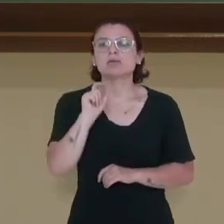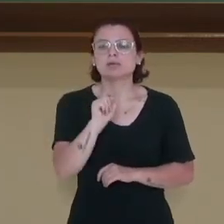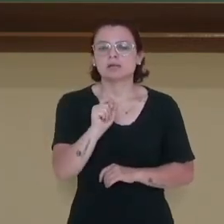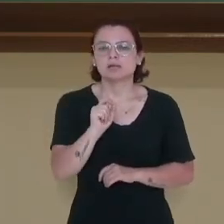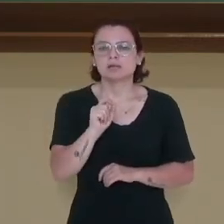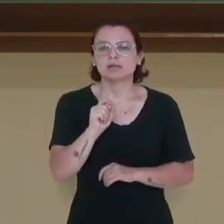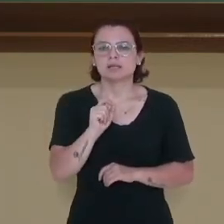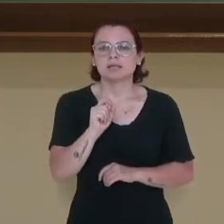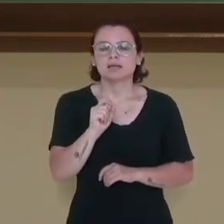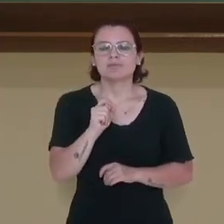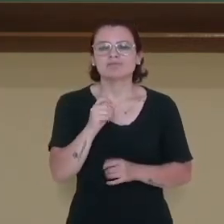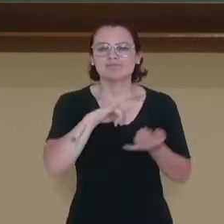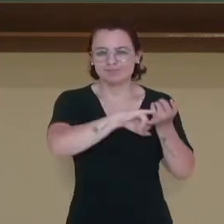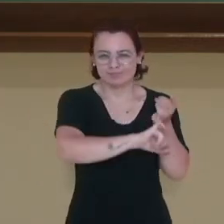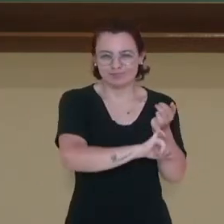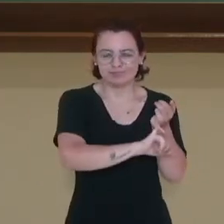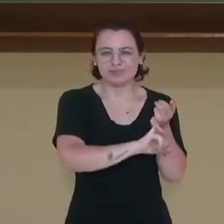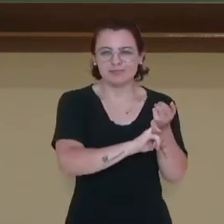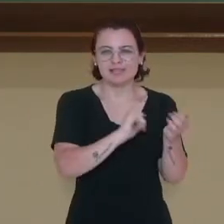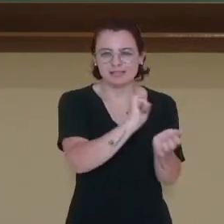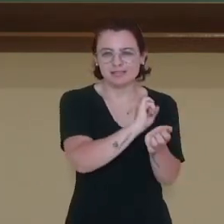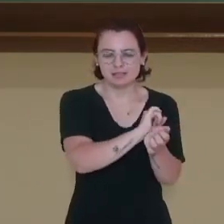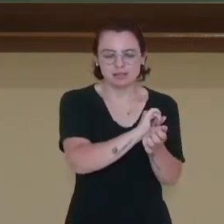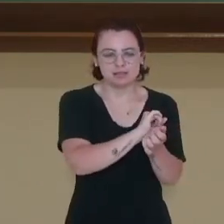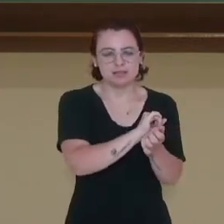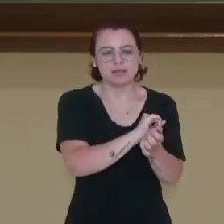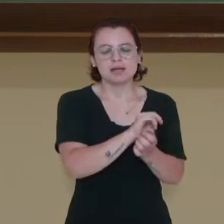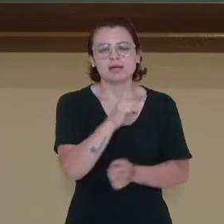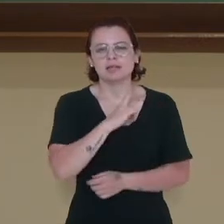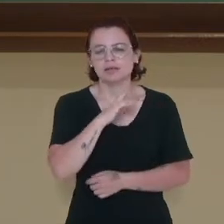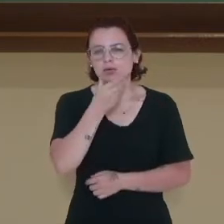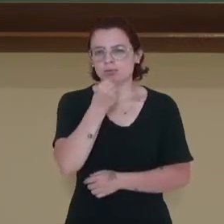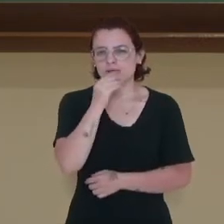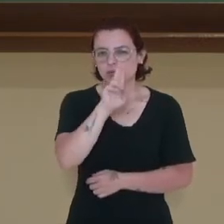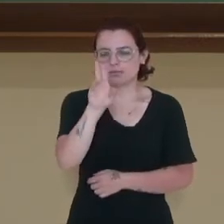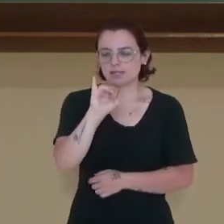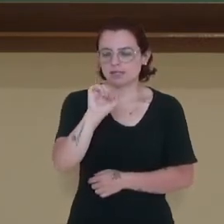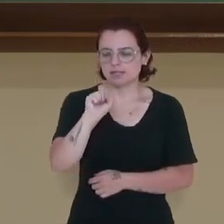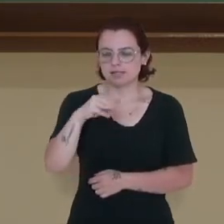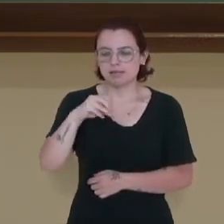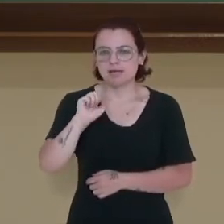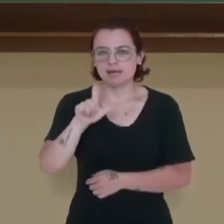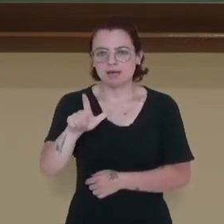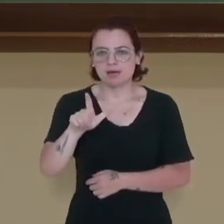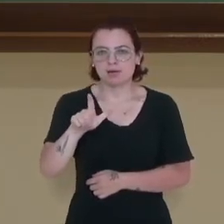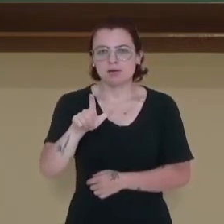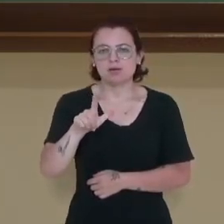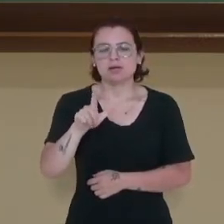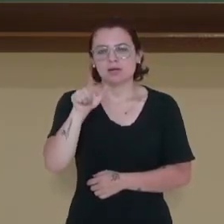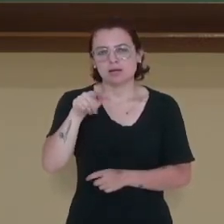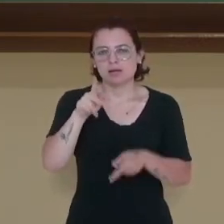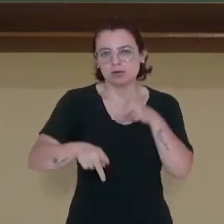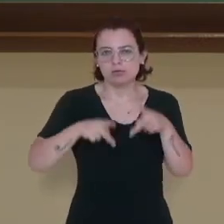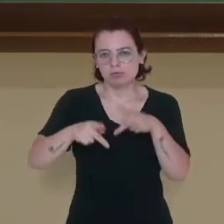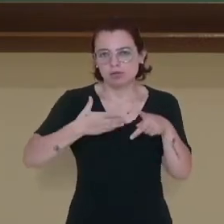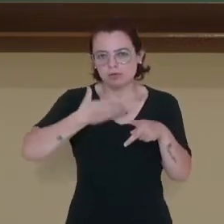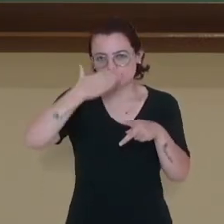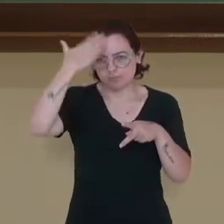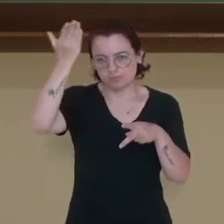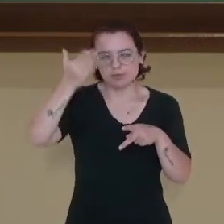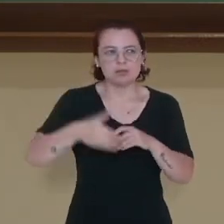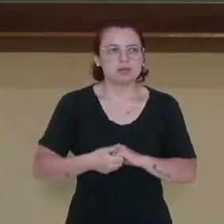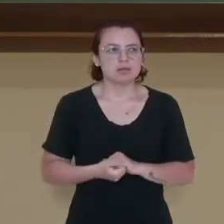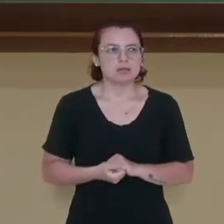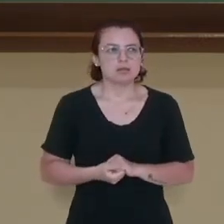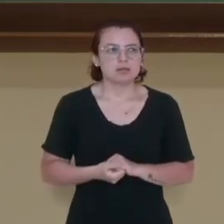seria a escrava Agar. Consequência disso, surgiu Ismael, e o povo árabe veio a partir de Ismael.